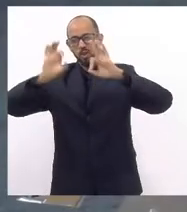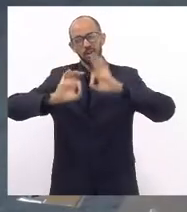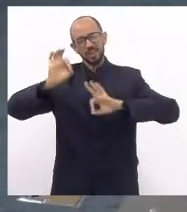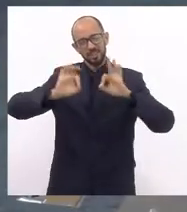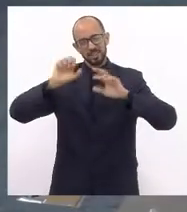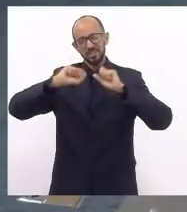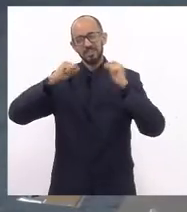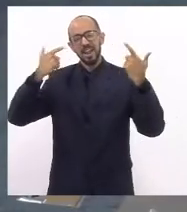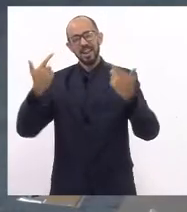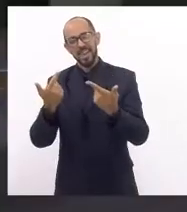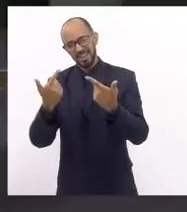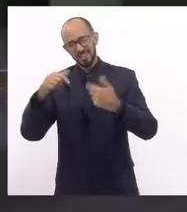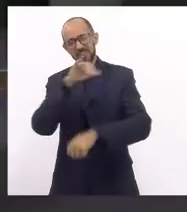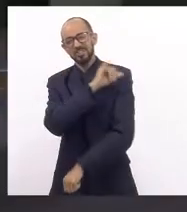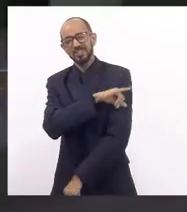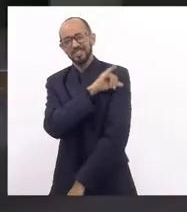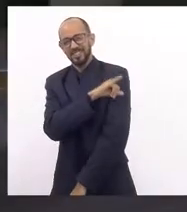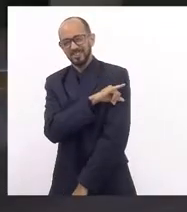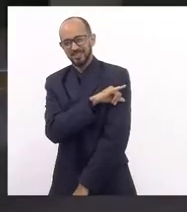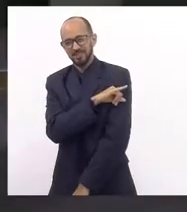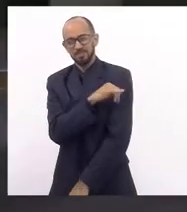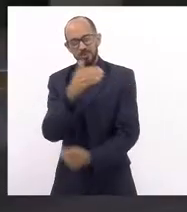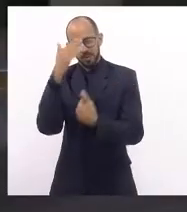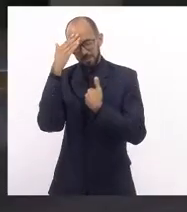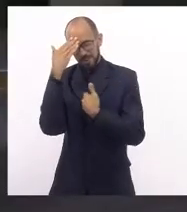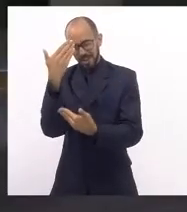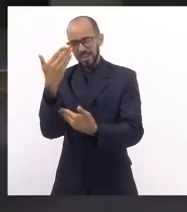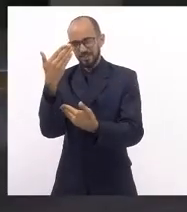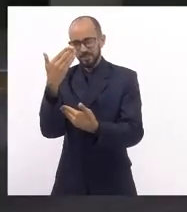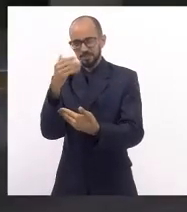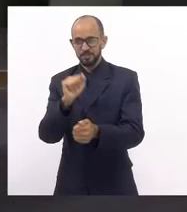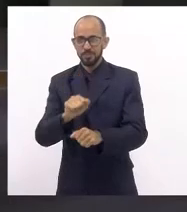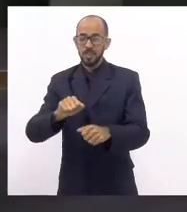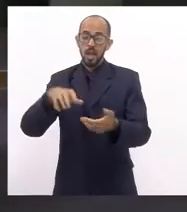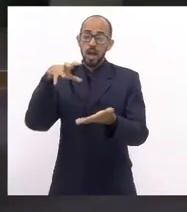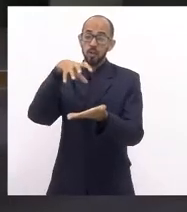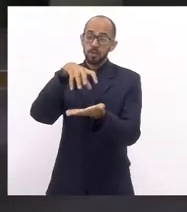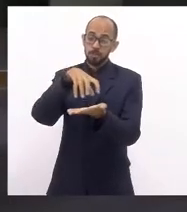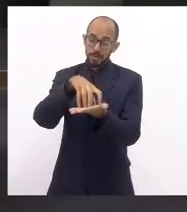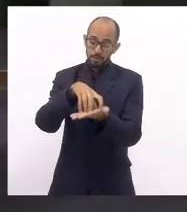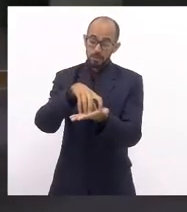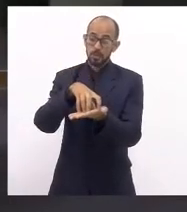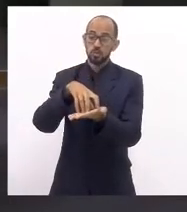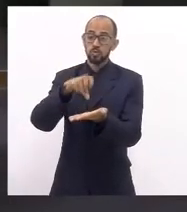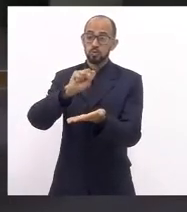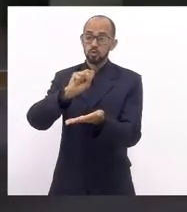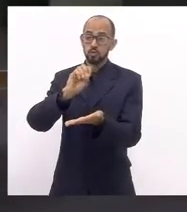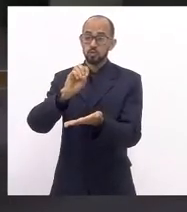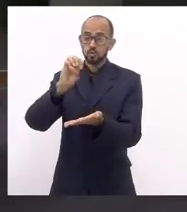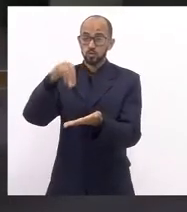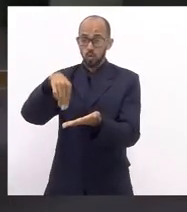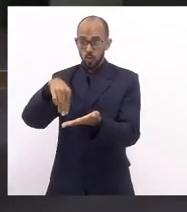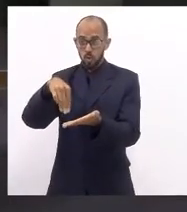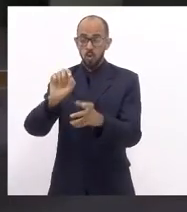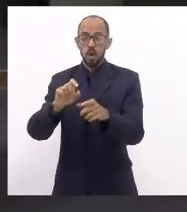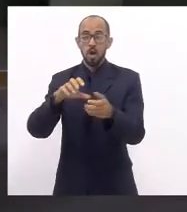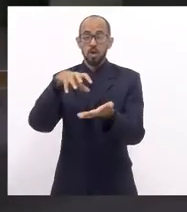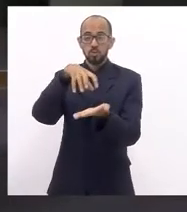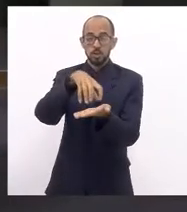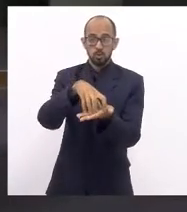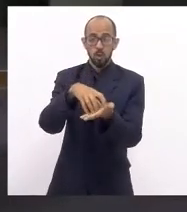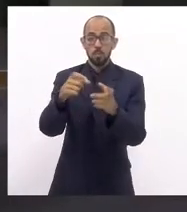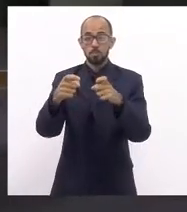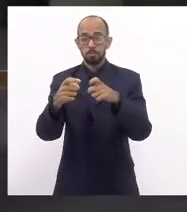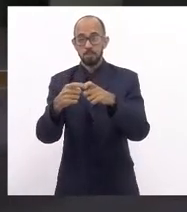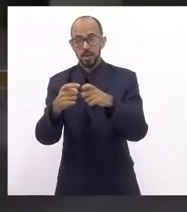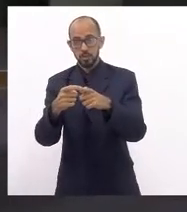Janeiro. Muito obrigada. O departamento de som, ao departamento médico que nos deu suporte